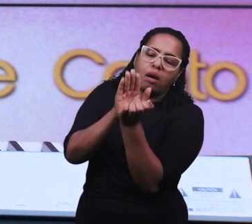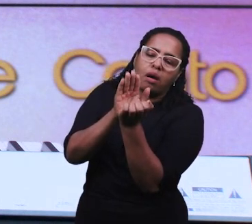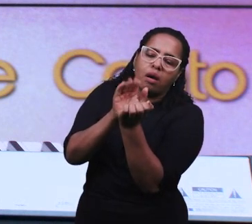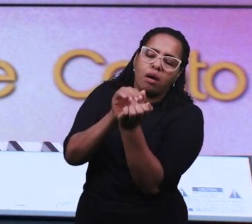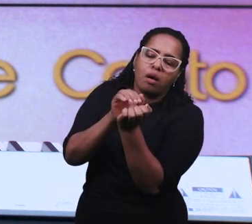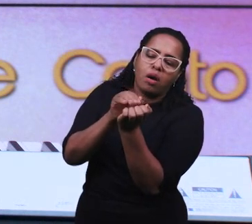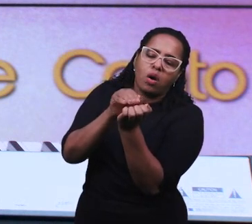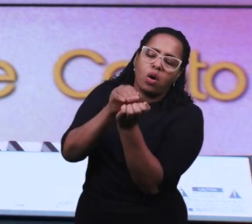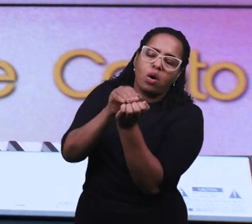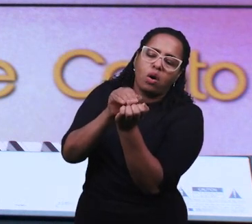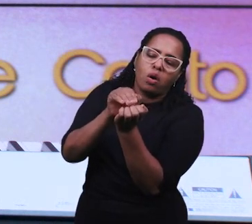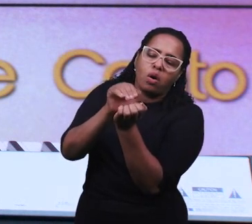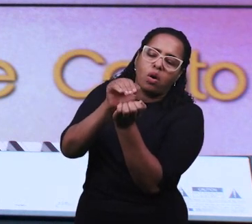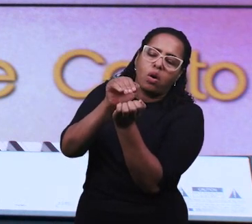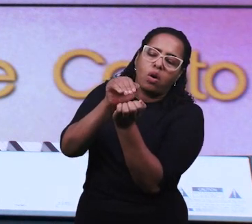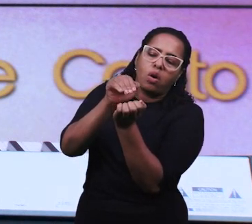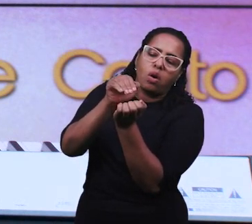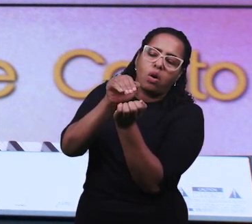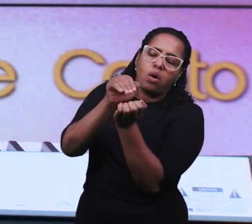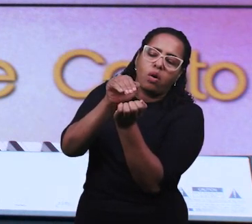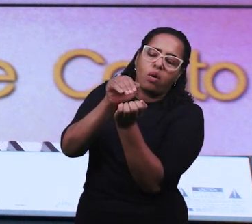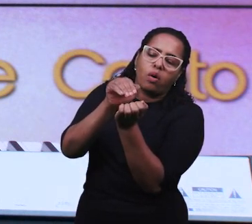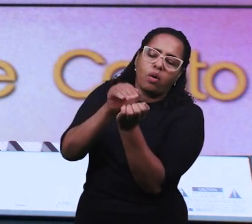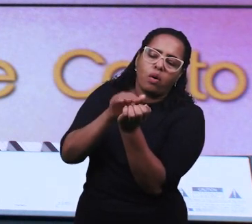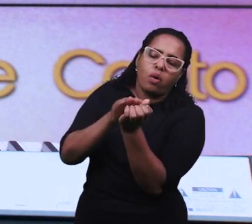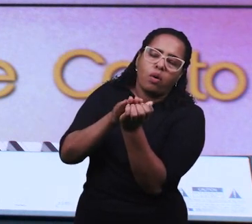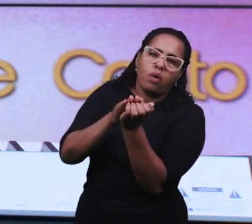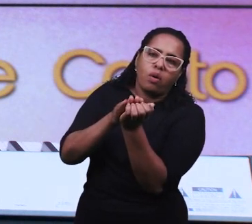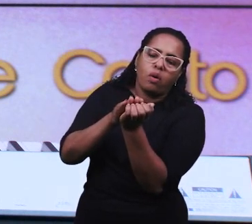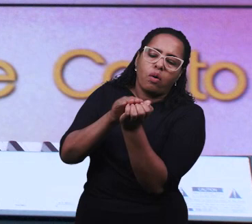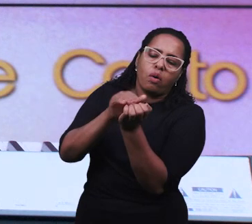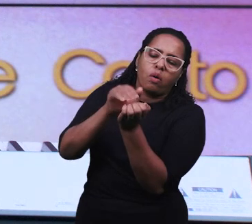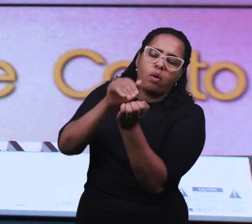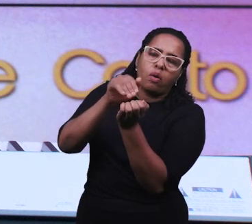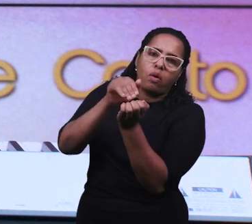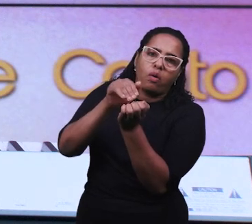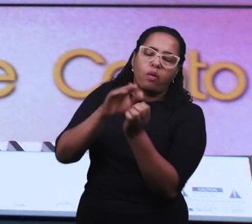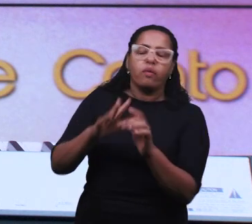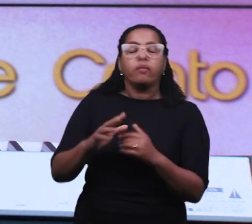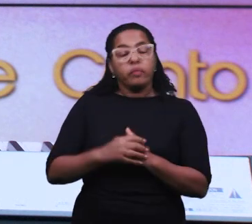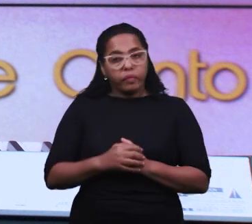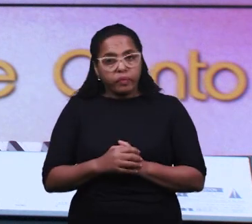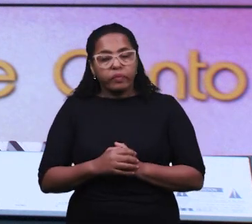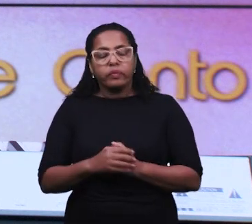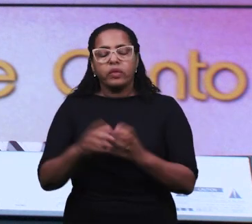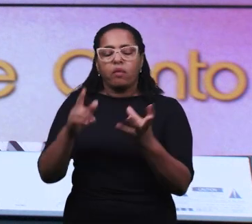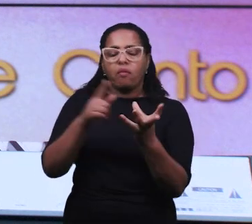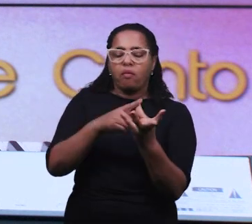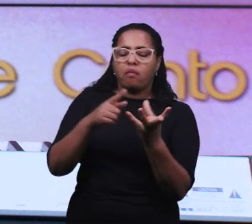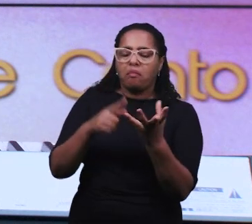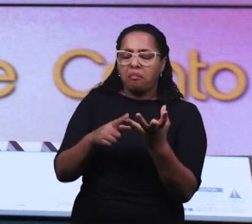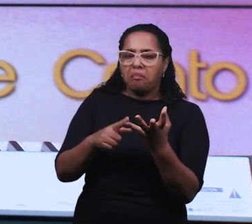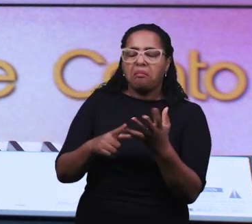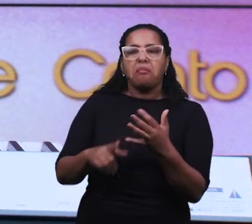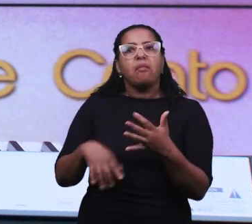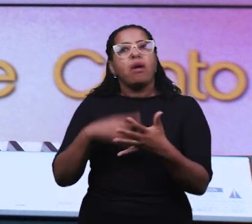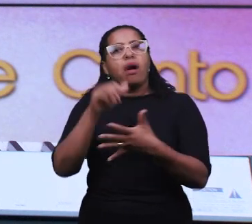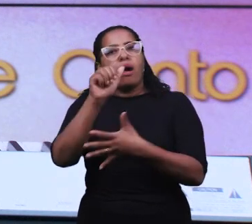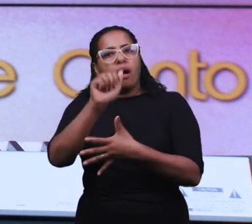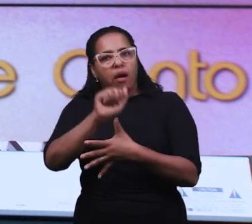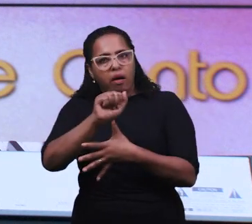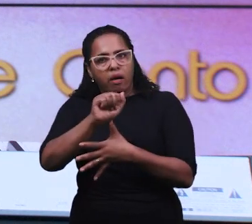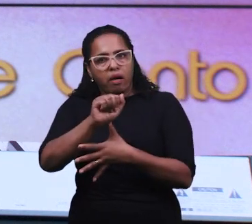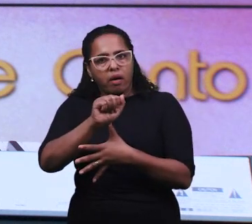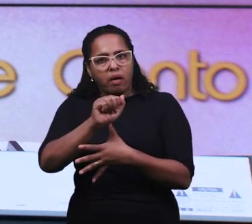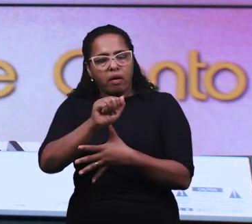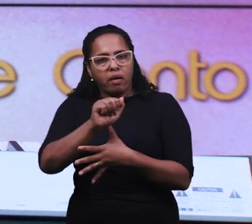a constrição na parede orofaríngea. E aí vamos considerar vogal por vogal. A, vogal